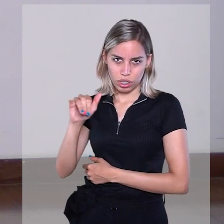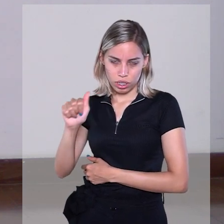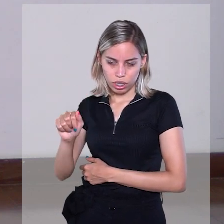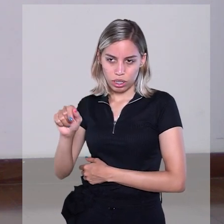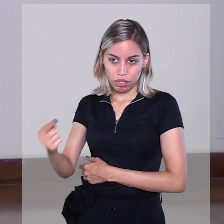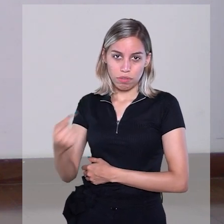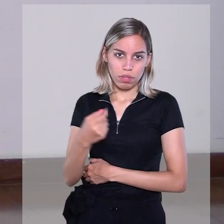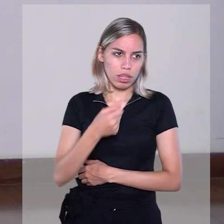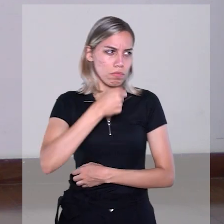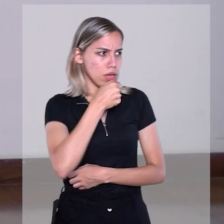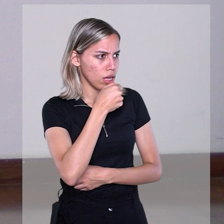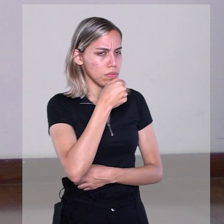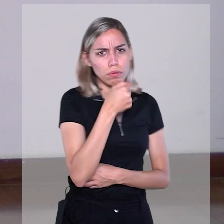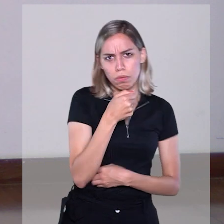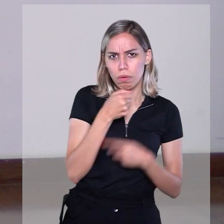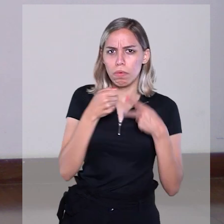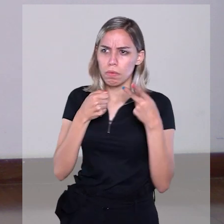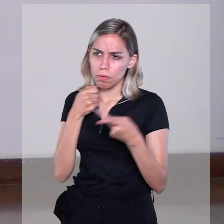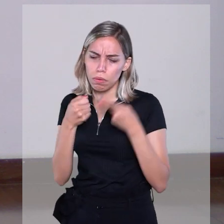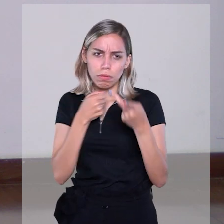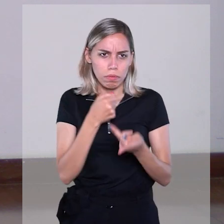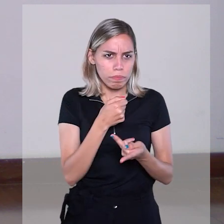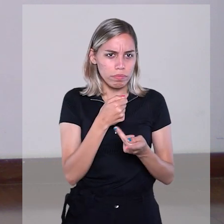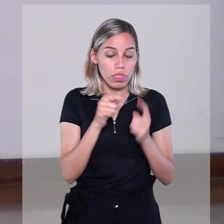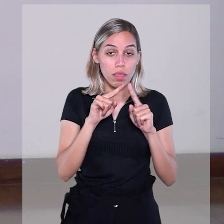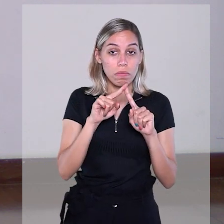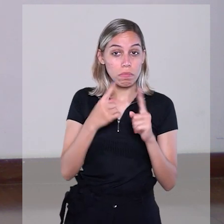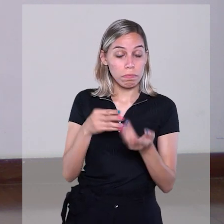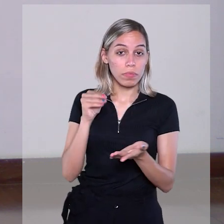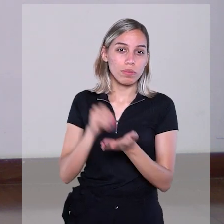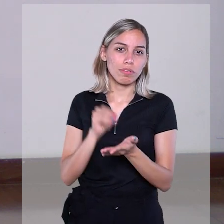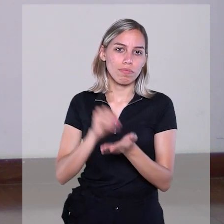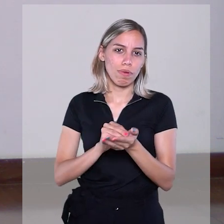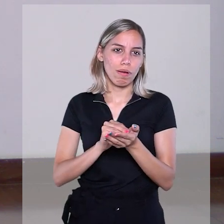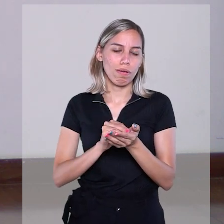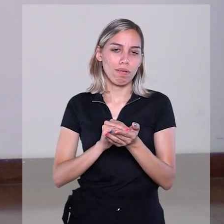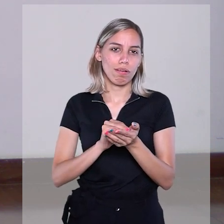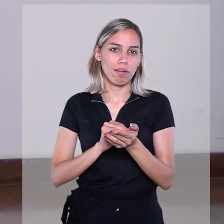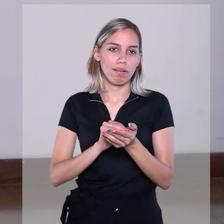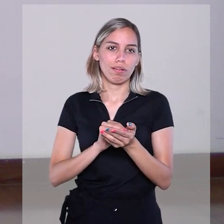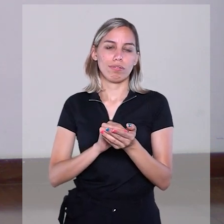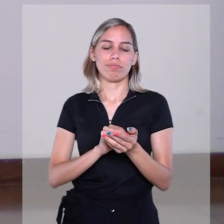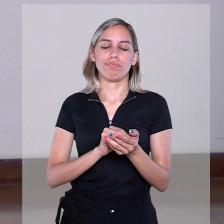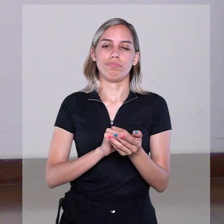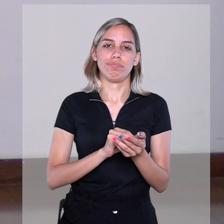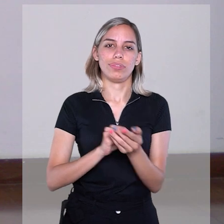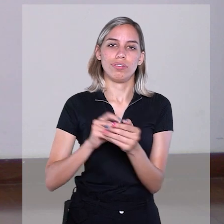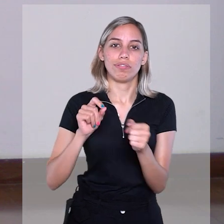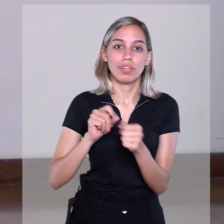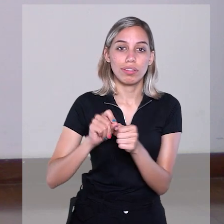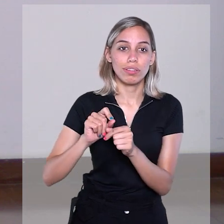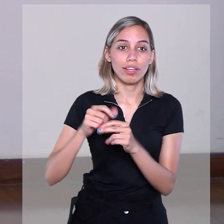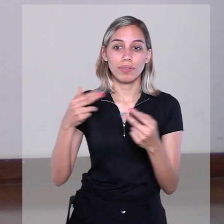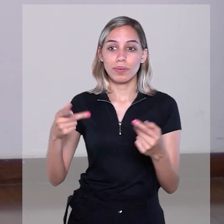iniciativas. E elas vêm por meio da convocação da comunidade negra de Itabira para participar. Sem isso, não